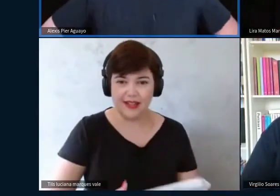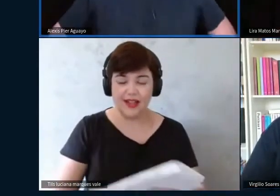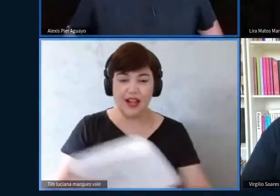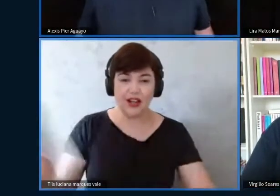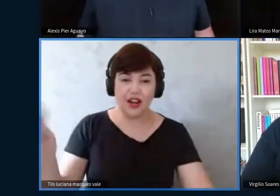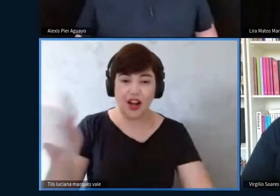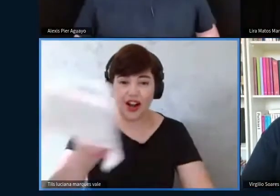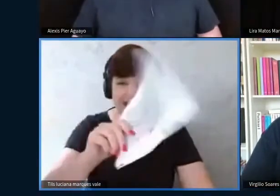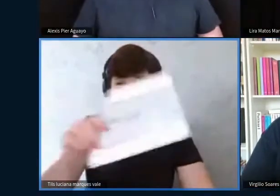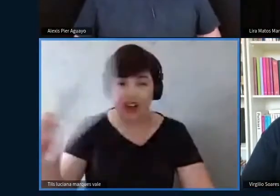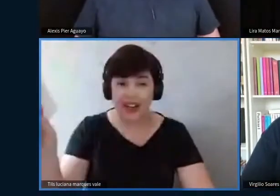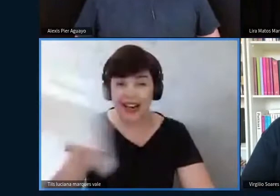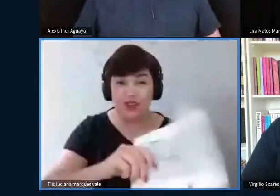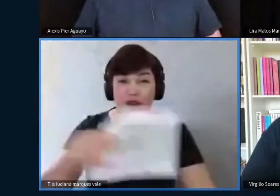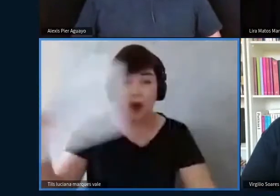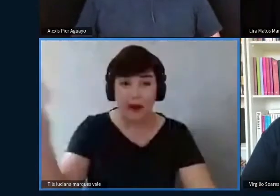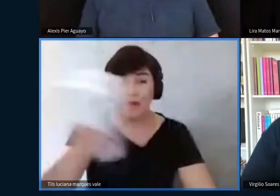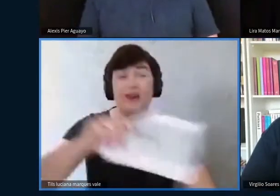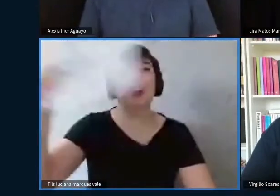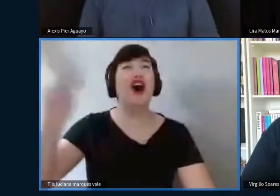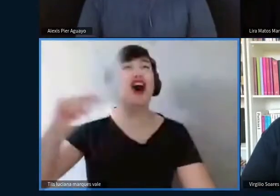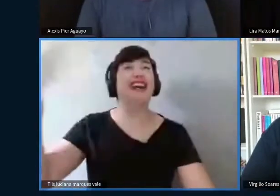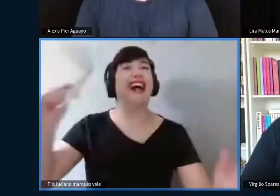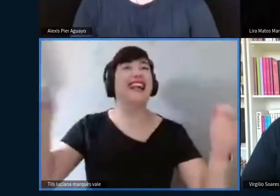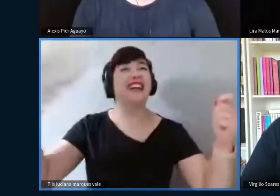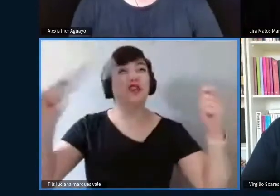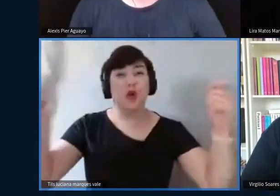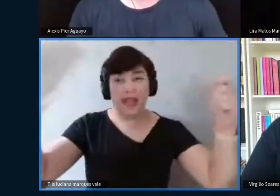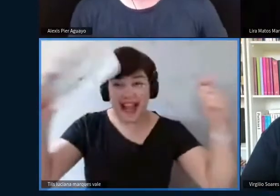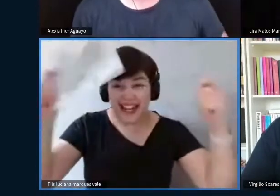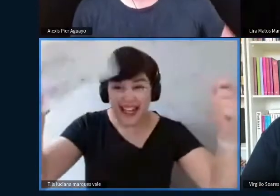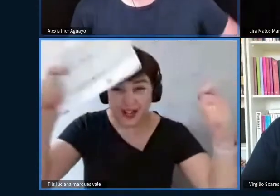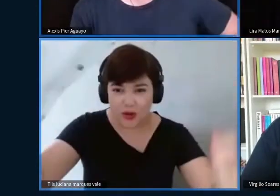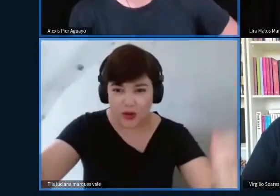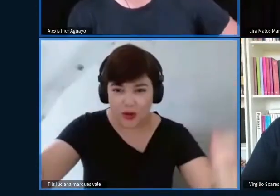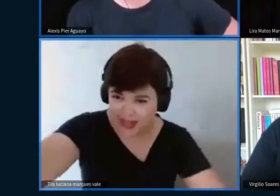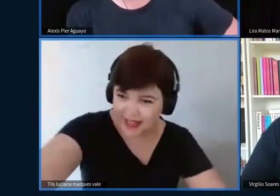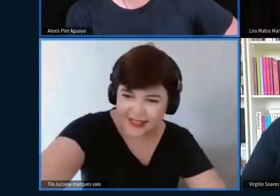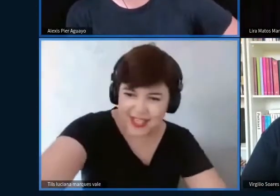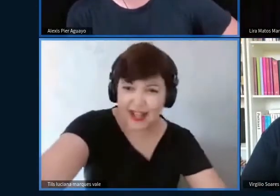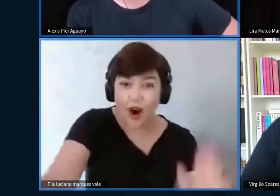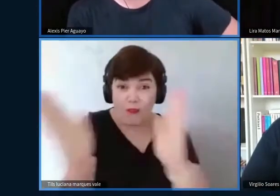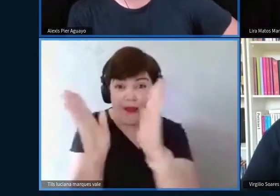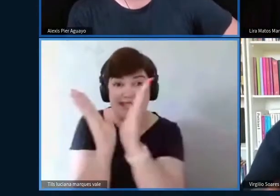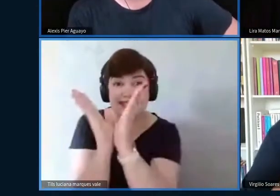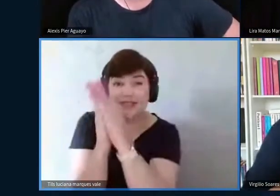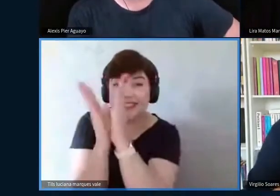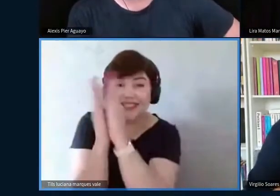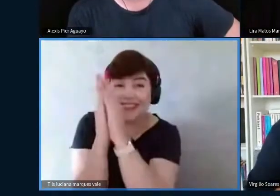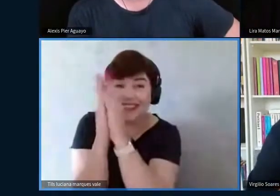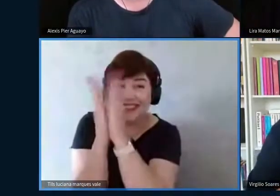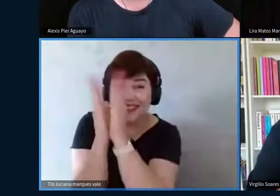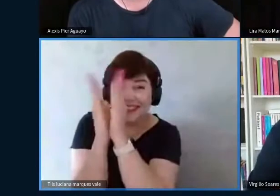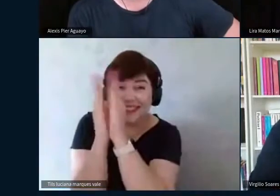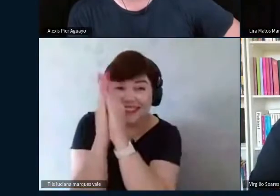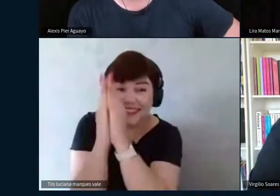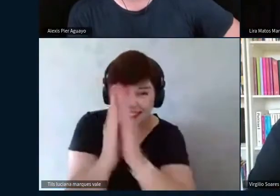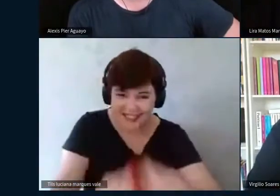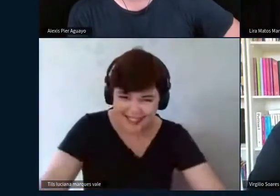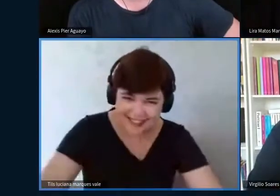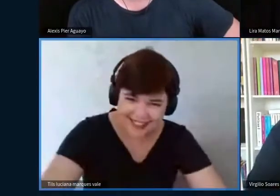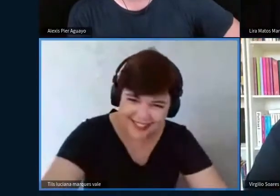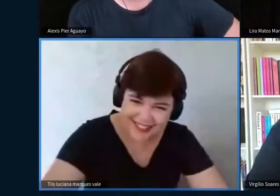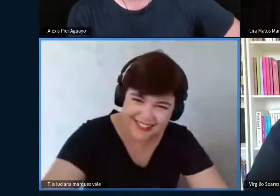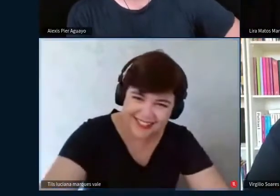Rafael. Glória, glória, aleluia. Olha o papel, glória, aleluia, aleluia. Olha o